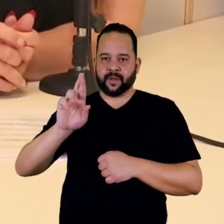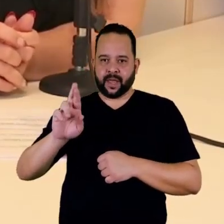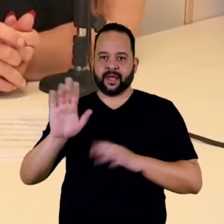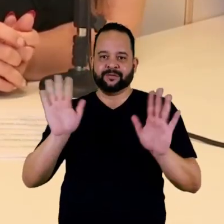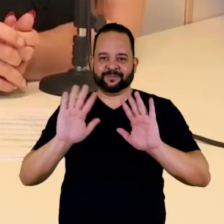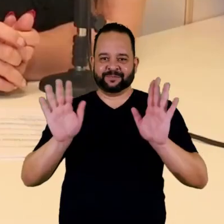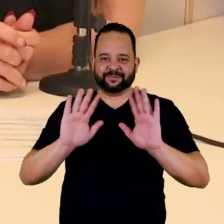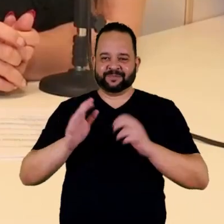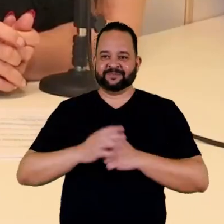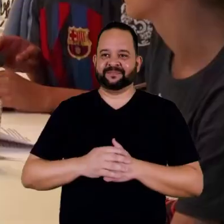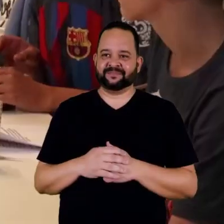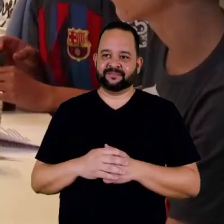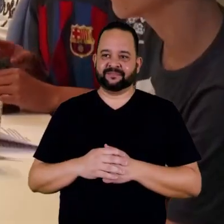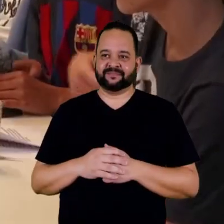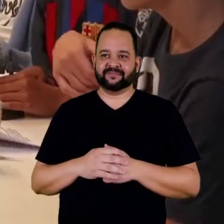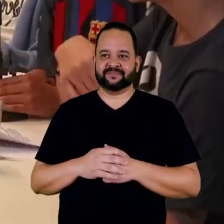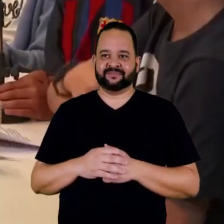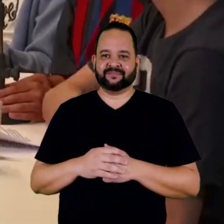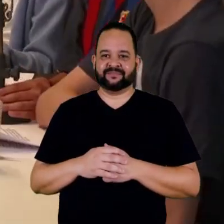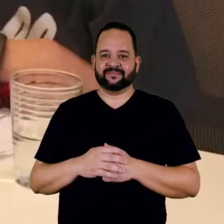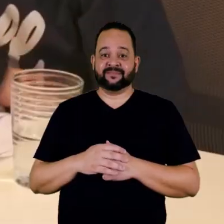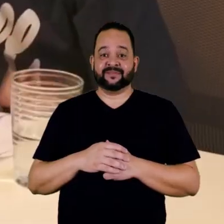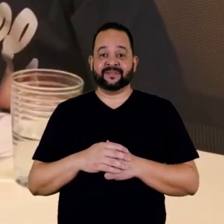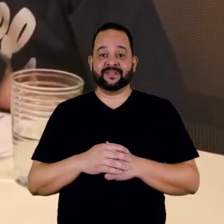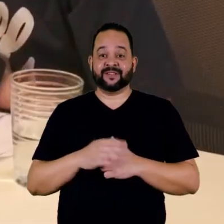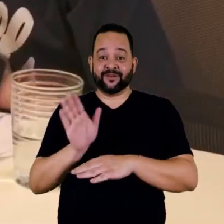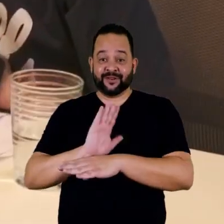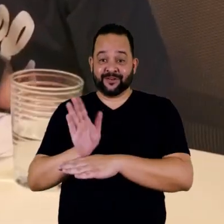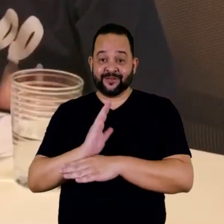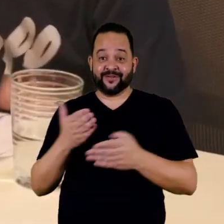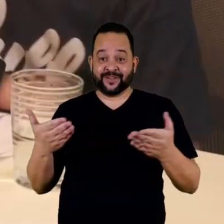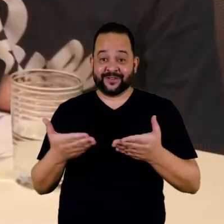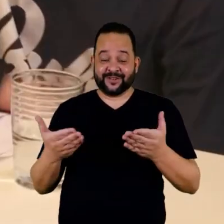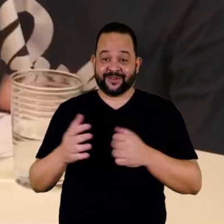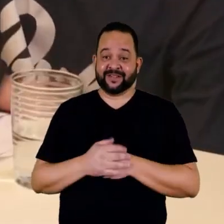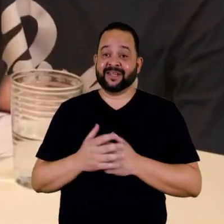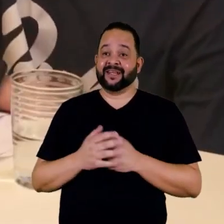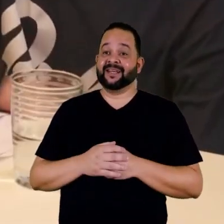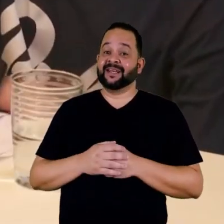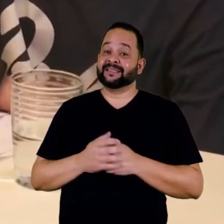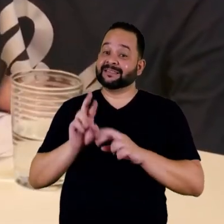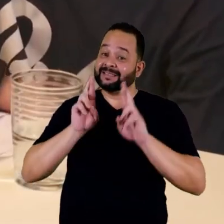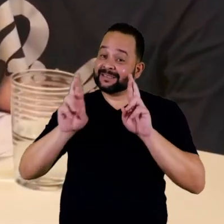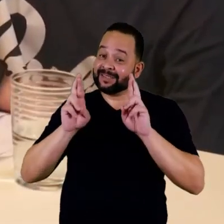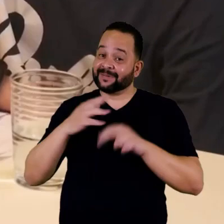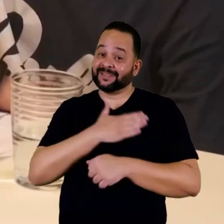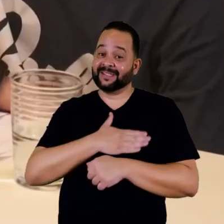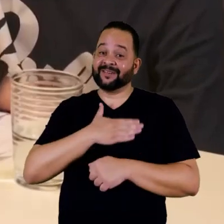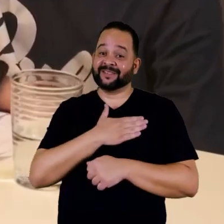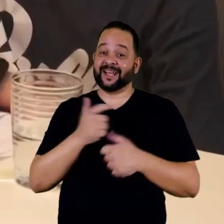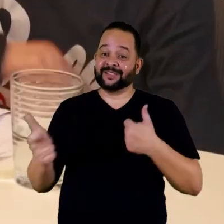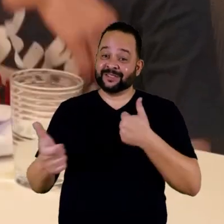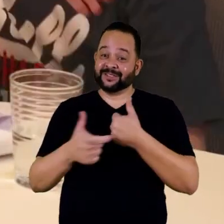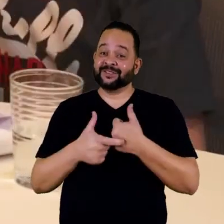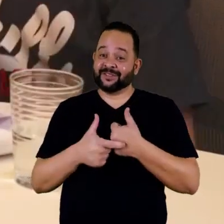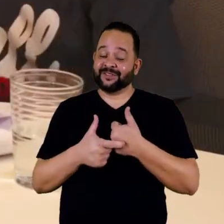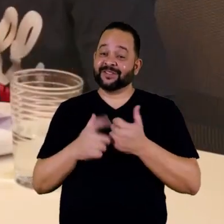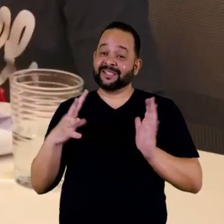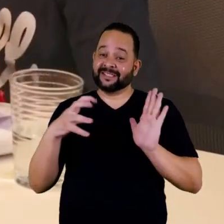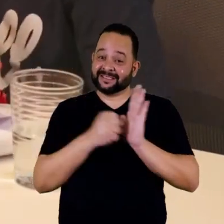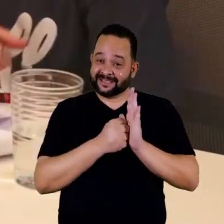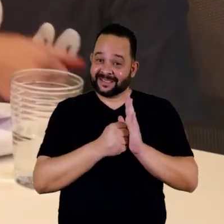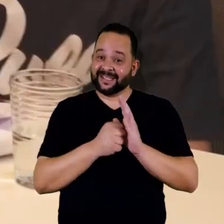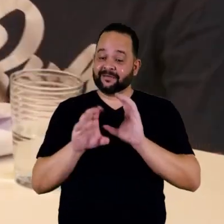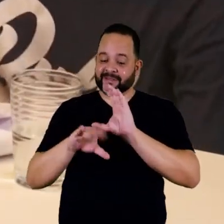tchau então Pessoal esse foi o vídeo de hoje Esperamos que vocês tenham gostado Então deixe seu like se